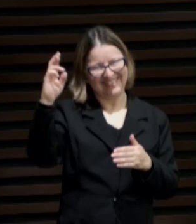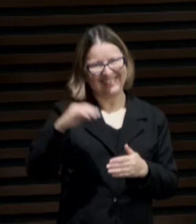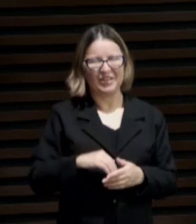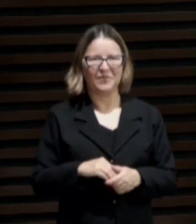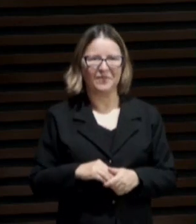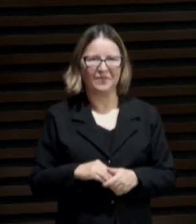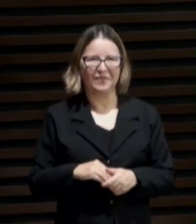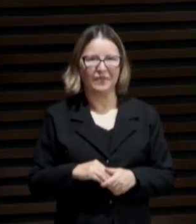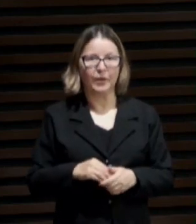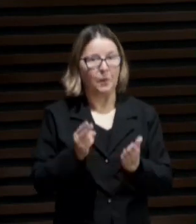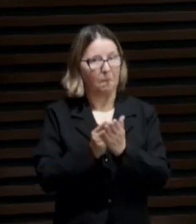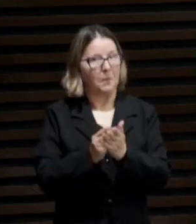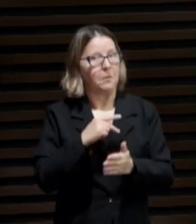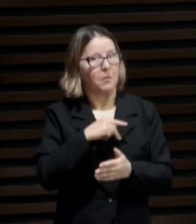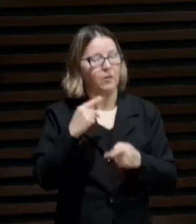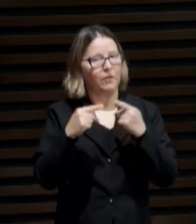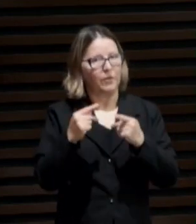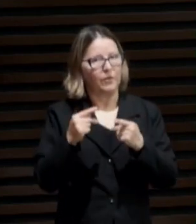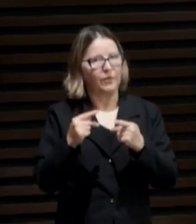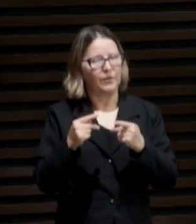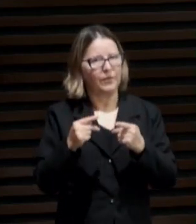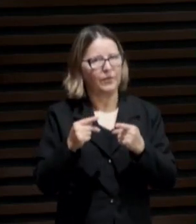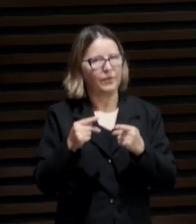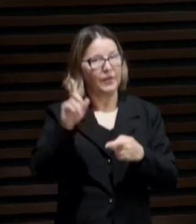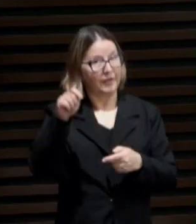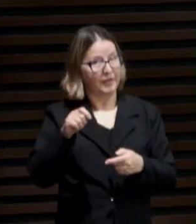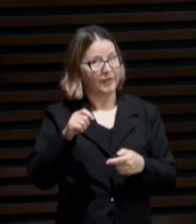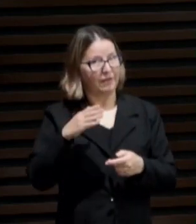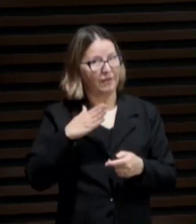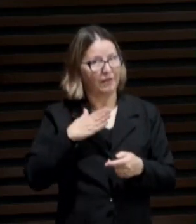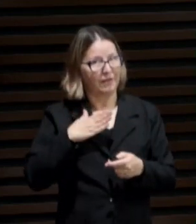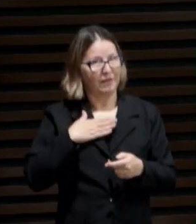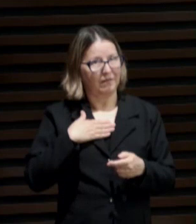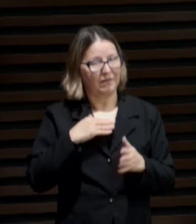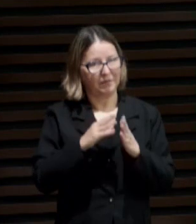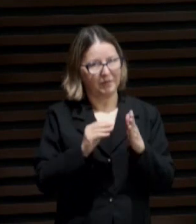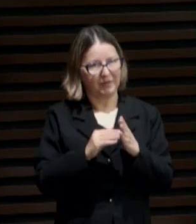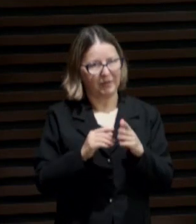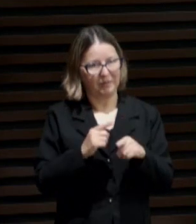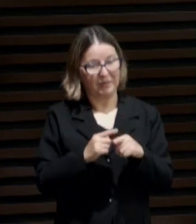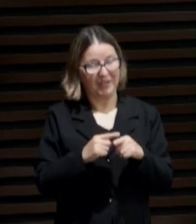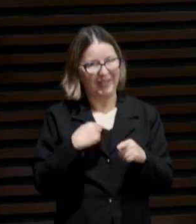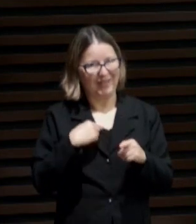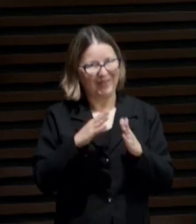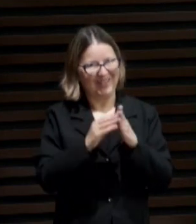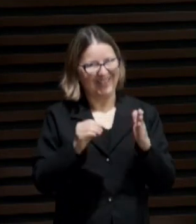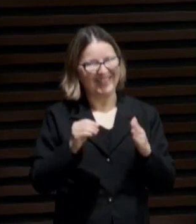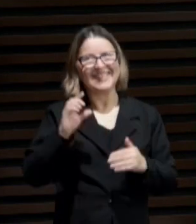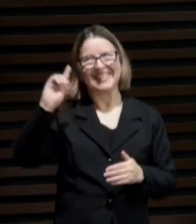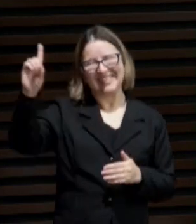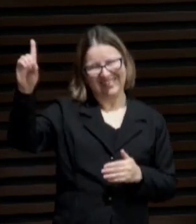Até Paulo vai dizer, né? Sede meus imitadores, como eu sou de Cristo. O modelo é Ele.